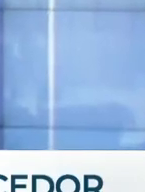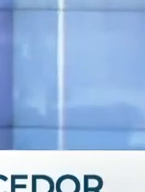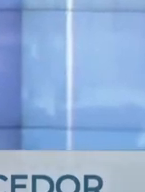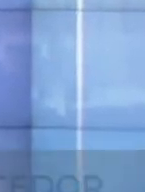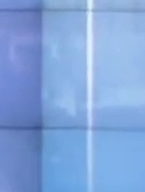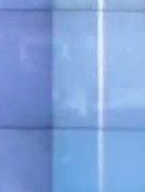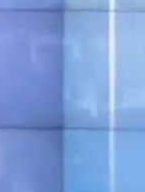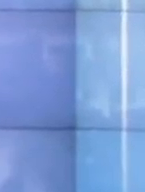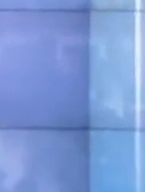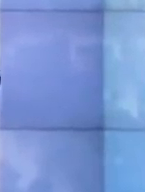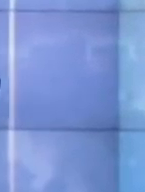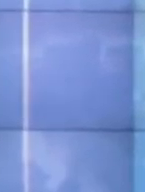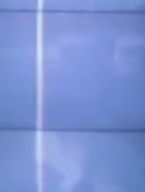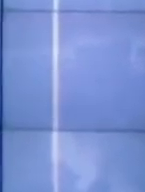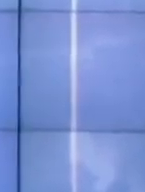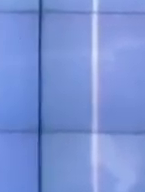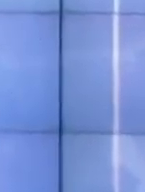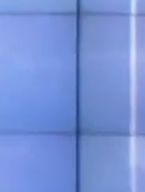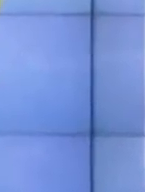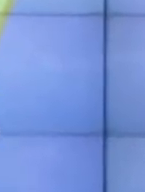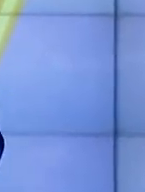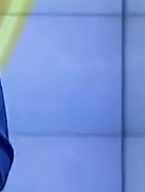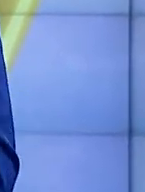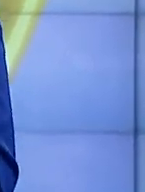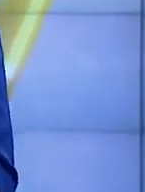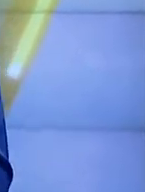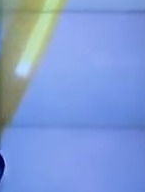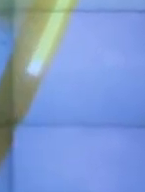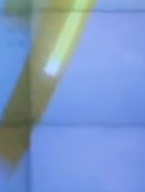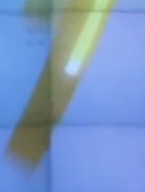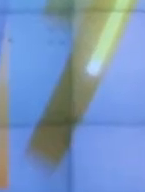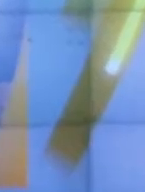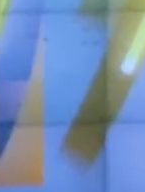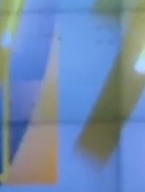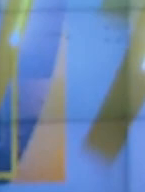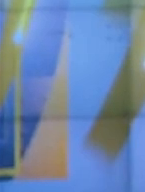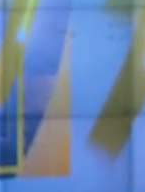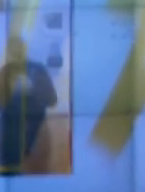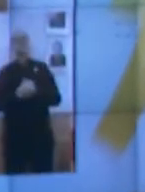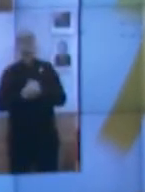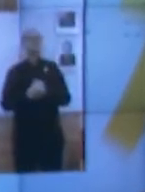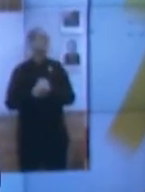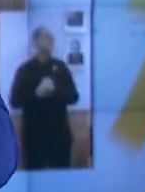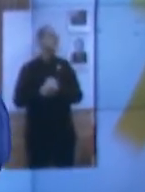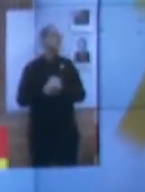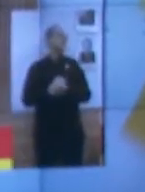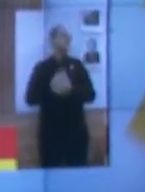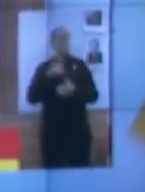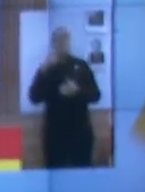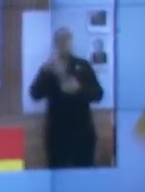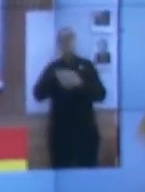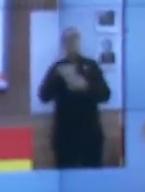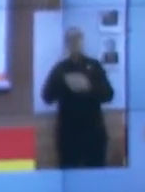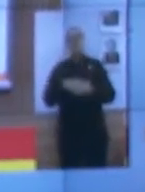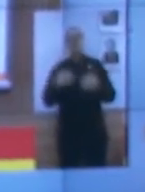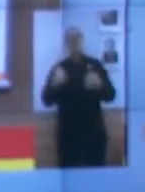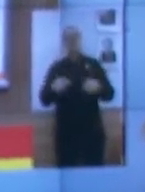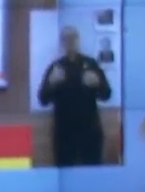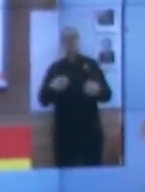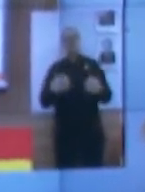olha só essa história. A vereadora de uma cidade, gente, do Pernambuco, disse durante uma